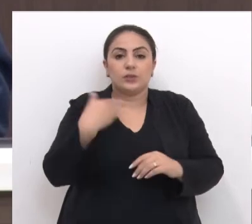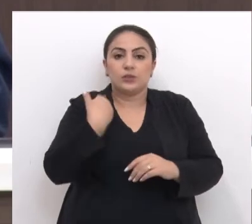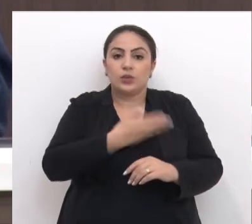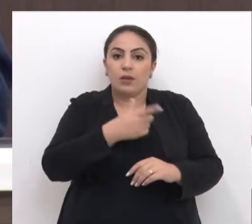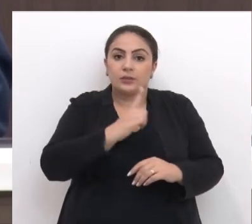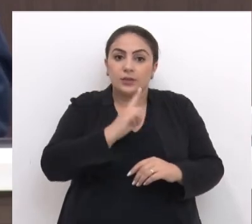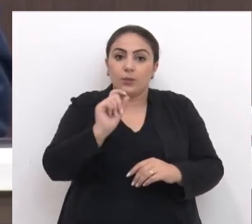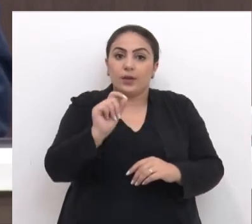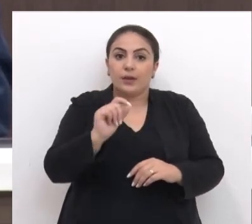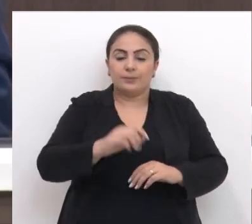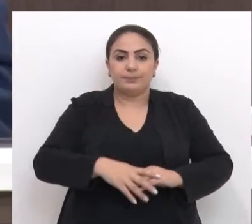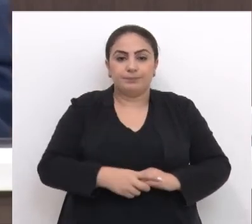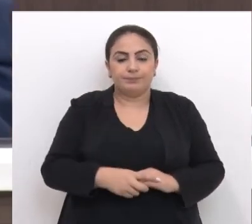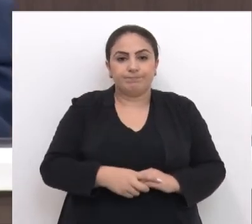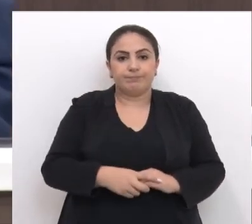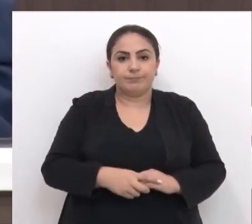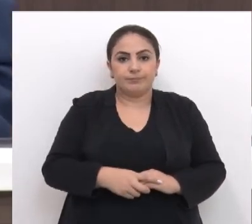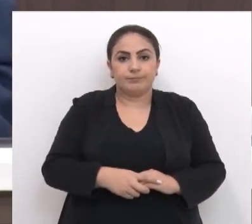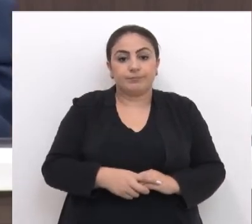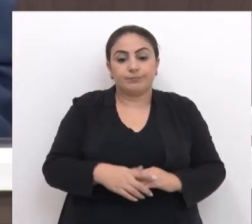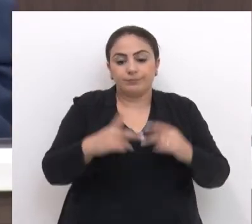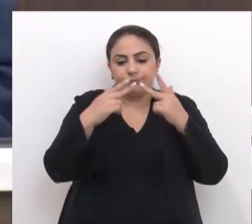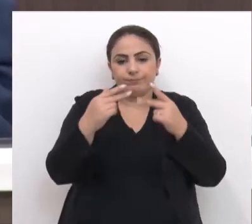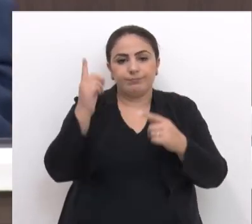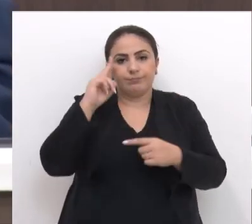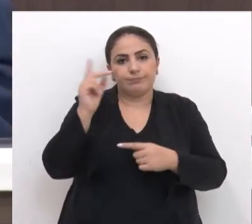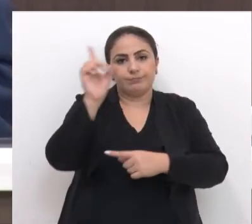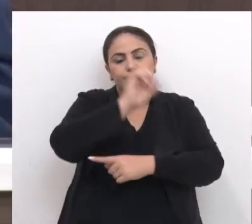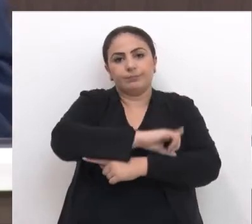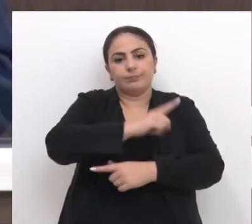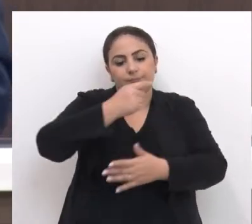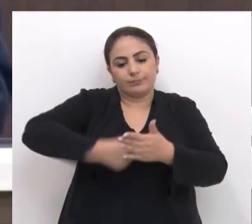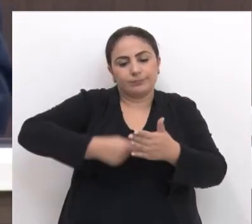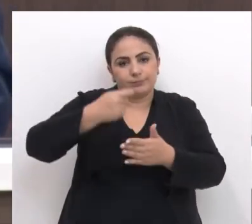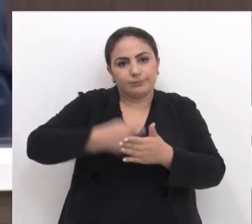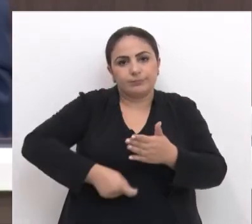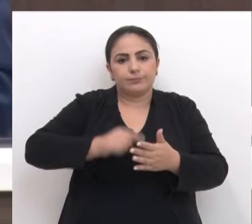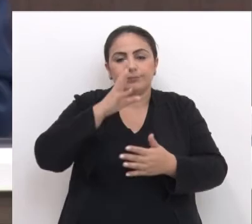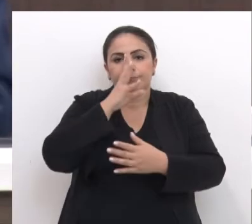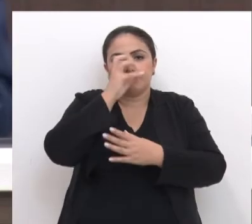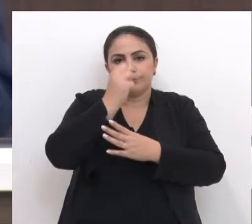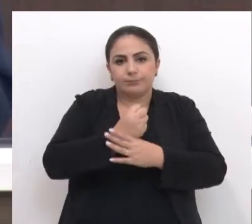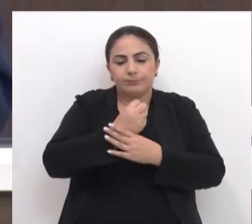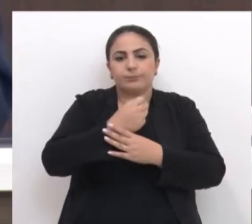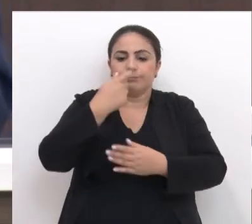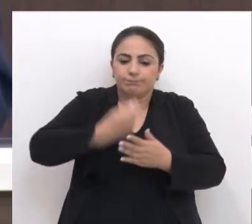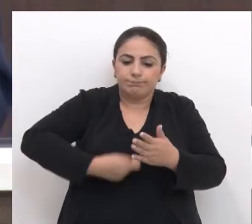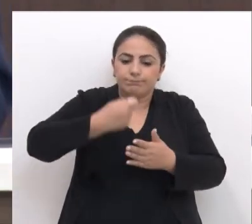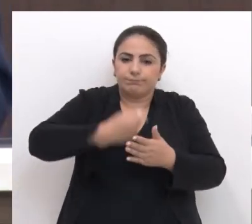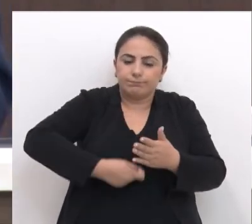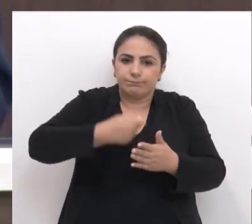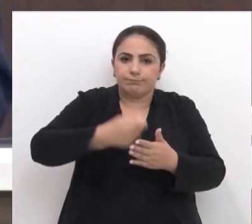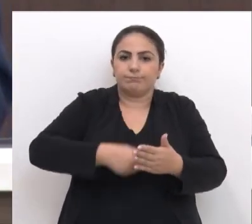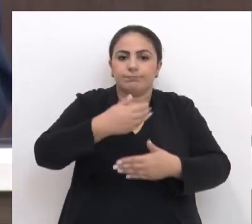ainda temos que enaltecer essa data como uma data de luta, de resistência,